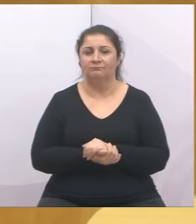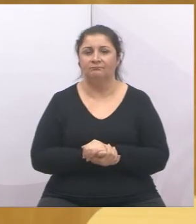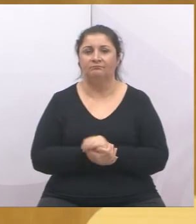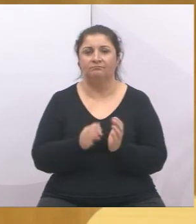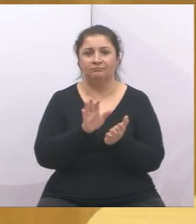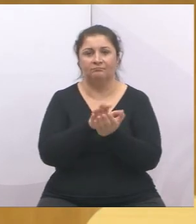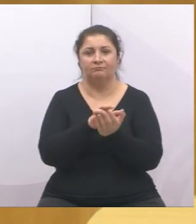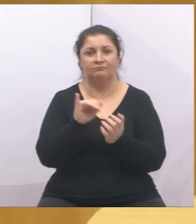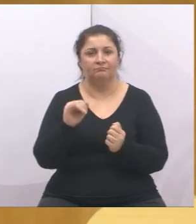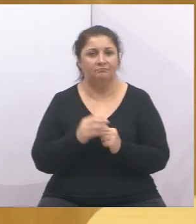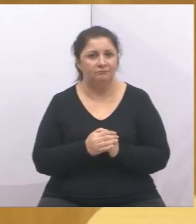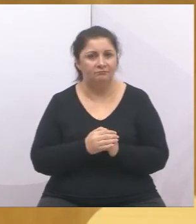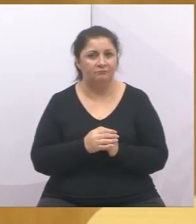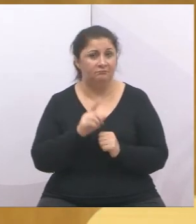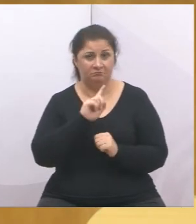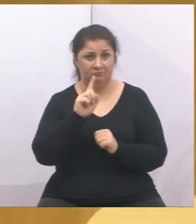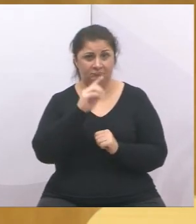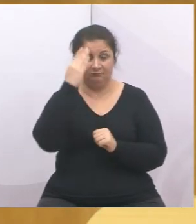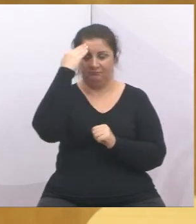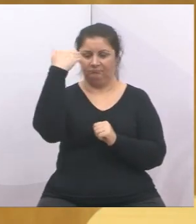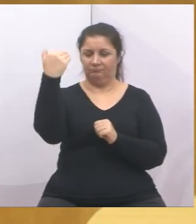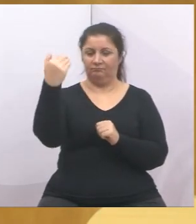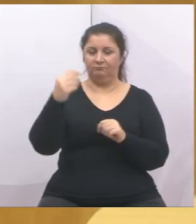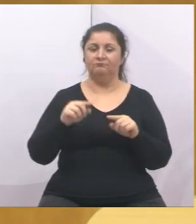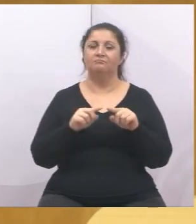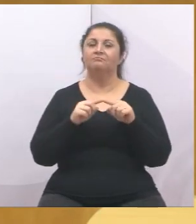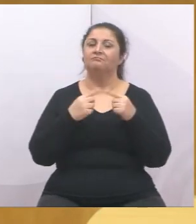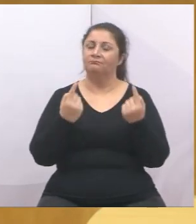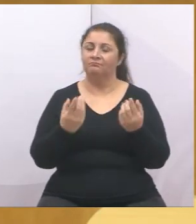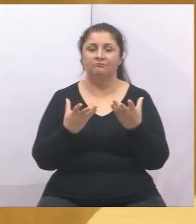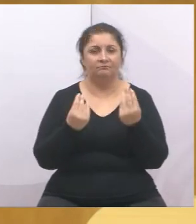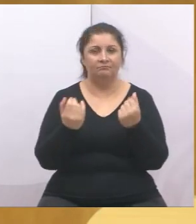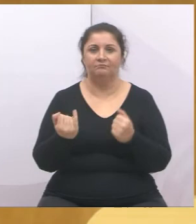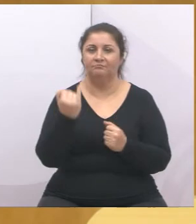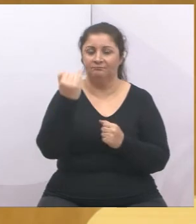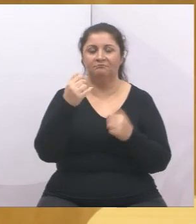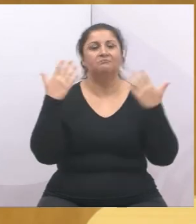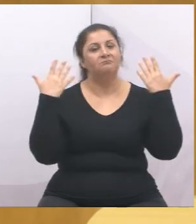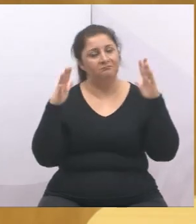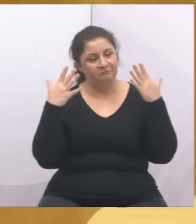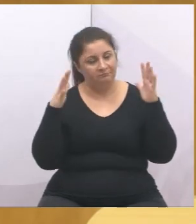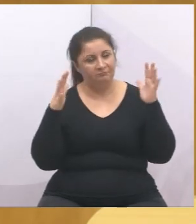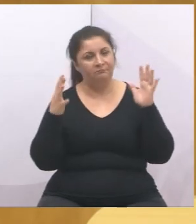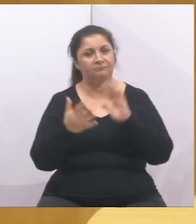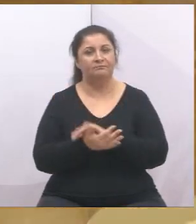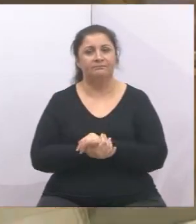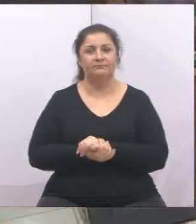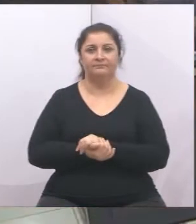Jacareí, que não foi um legado famoso, mas foi um legado muito importante. Parabéns.